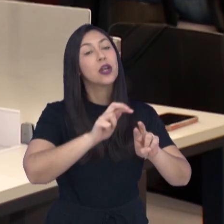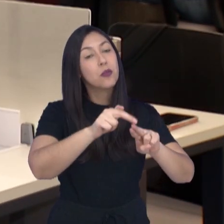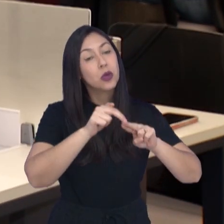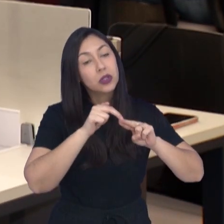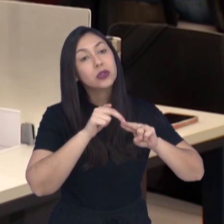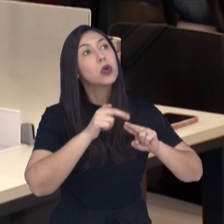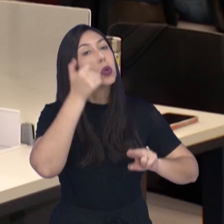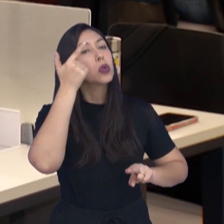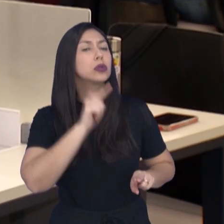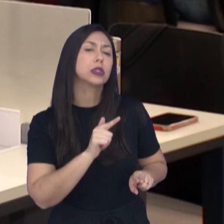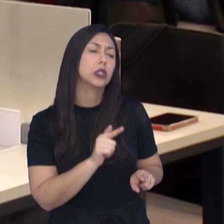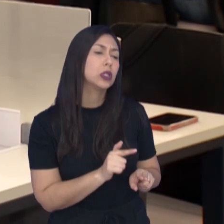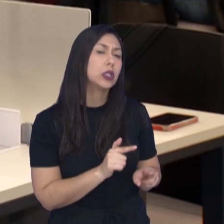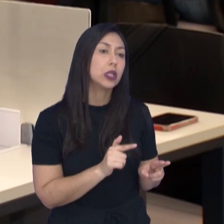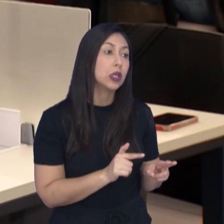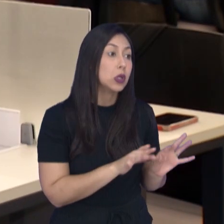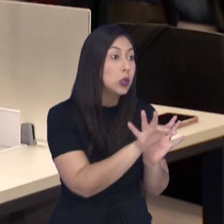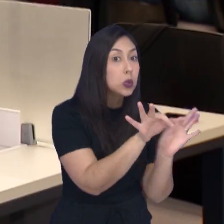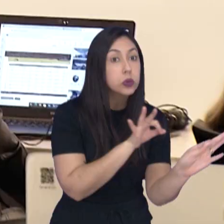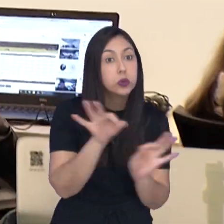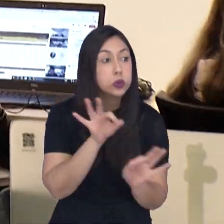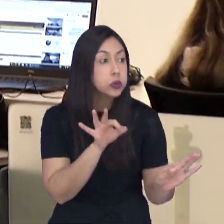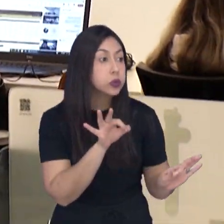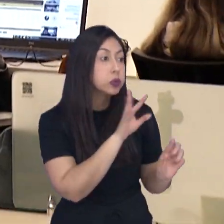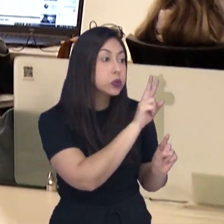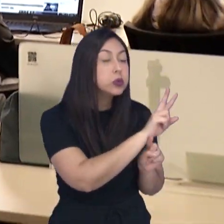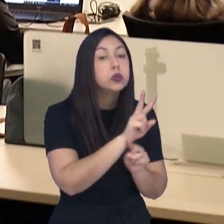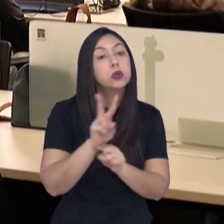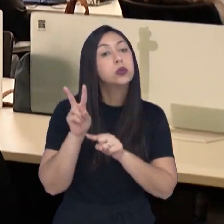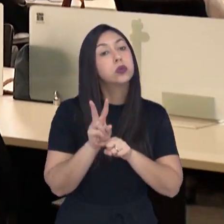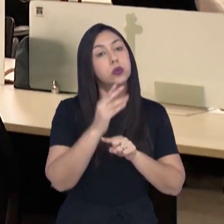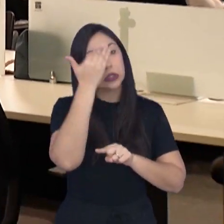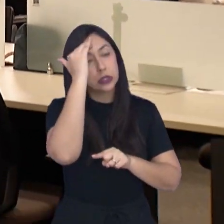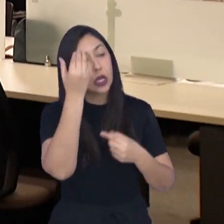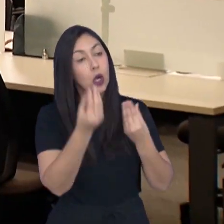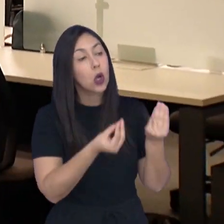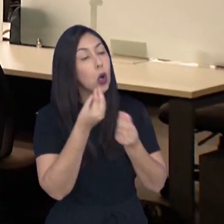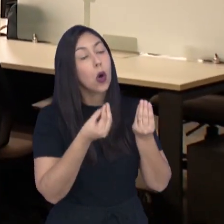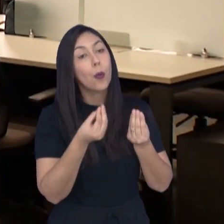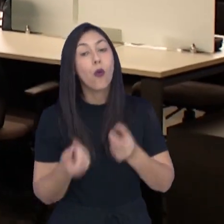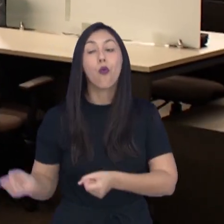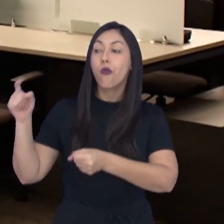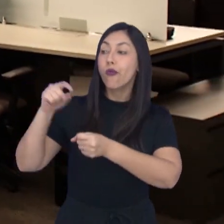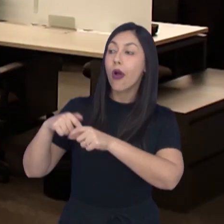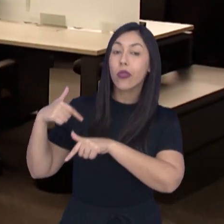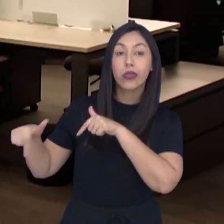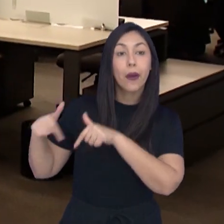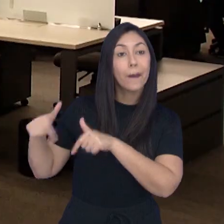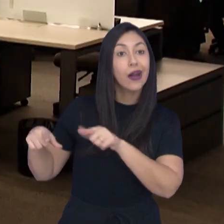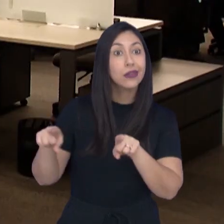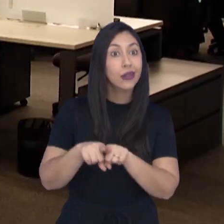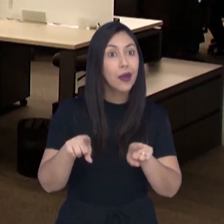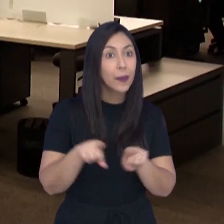me estruturar, de criar uma rede de apoio, né? De entender como seria esse movimento no retorno. Eu tive flexibilidade